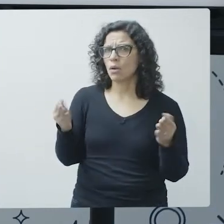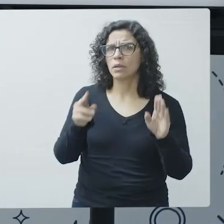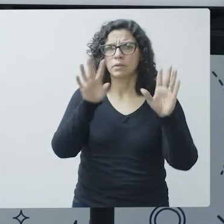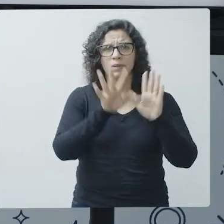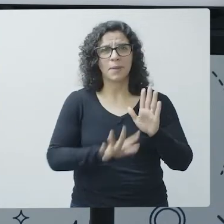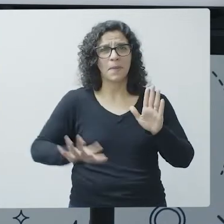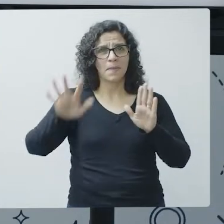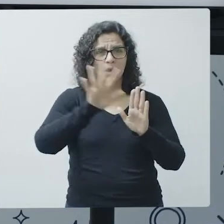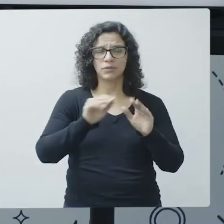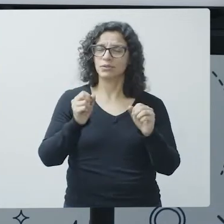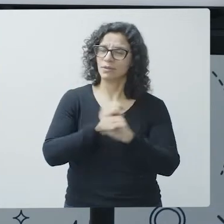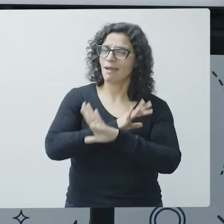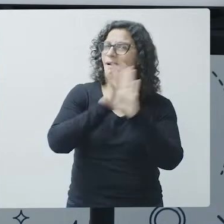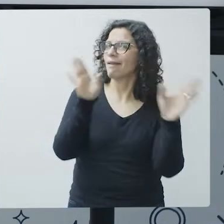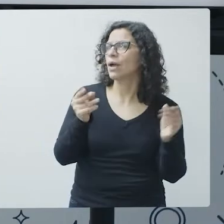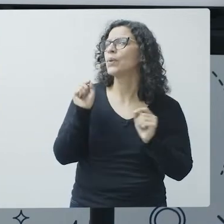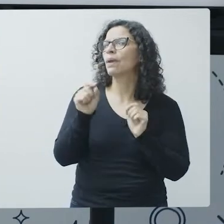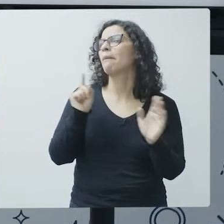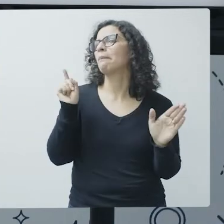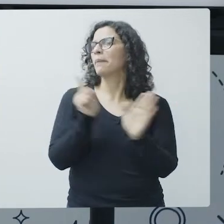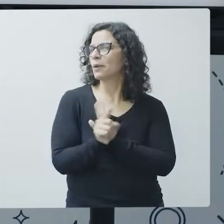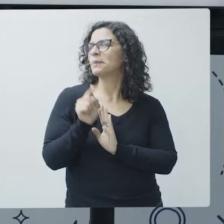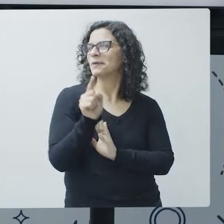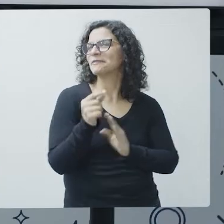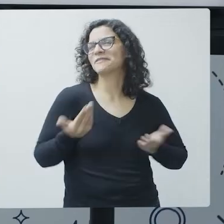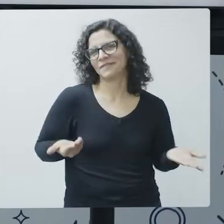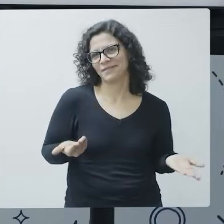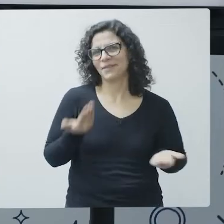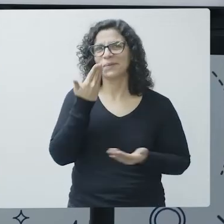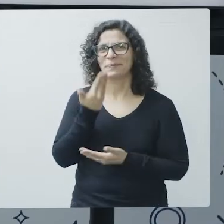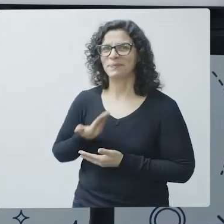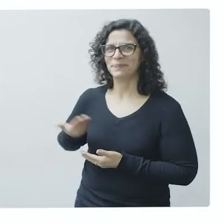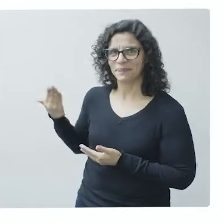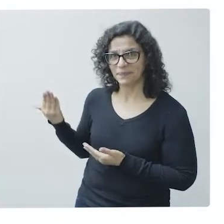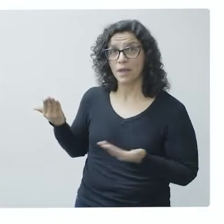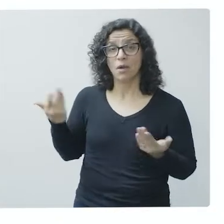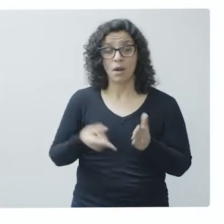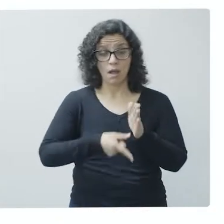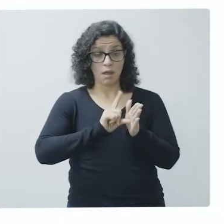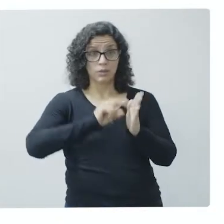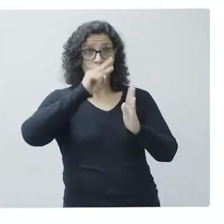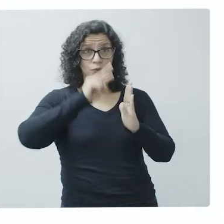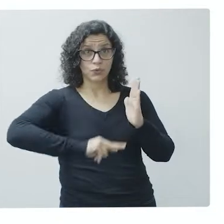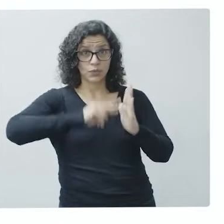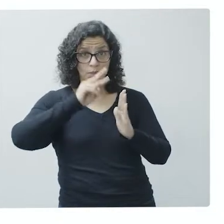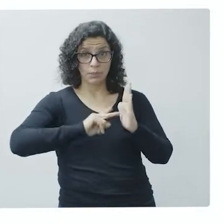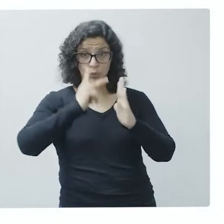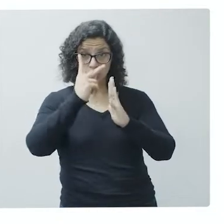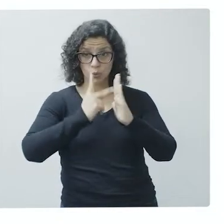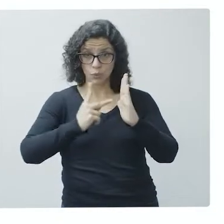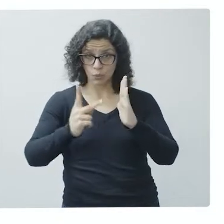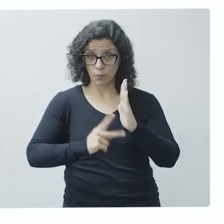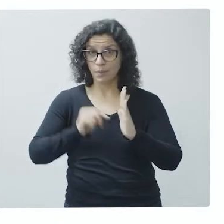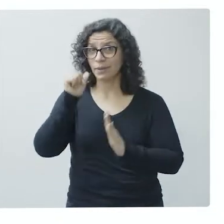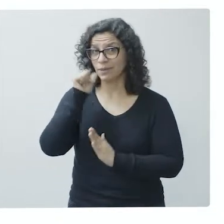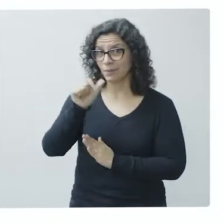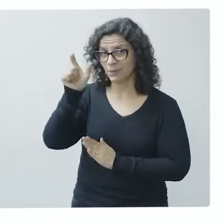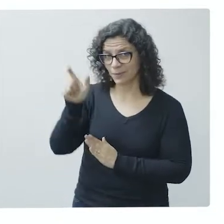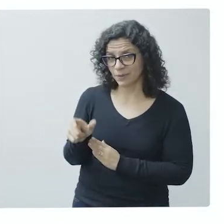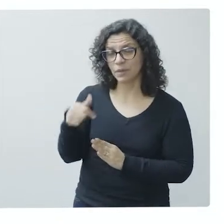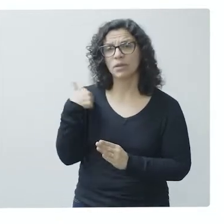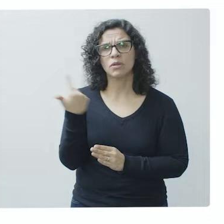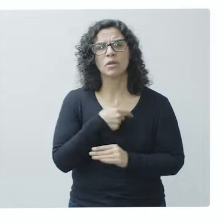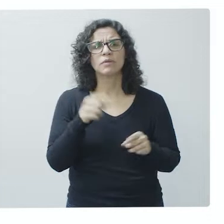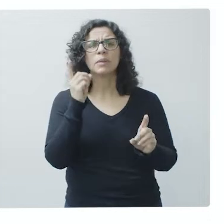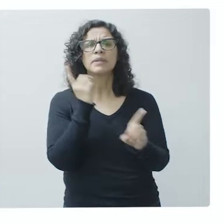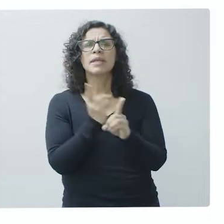imagem, é claro que eu tenho o quê? Uma pergunta para vocês. Olha só, antes de lermos mais um poema de Cecília Meirelles, vamos